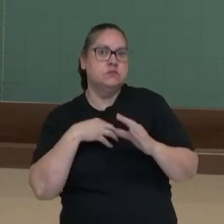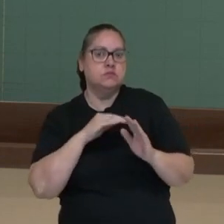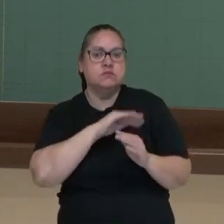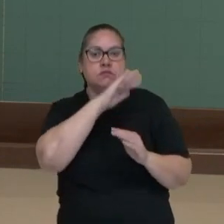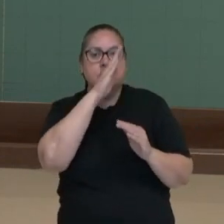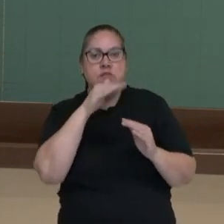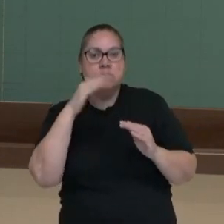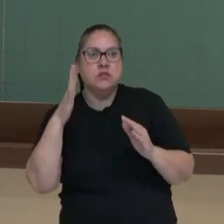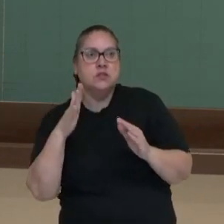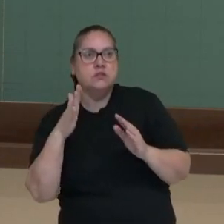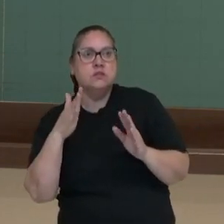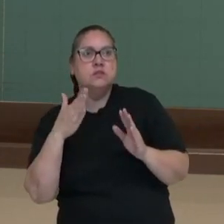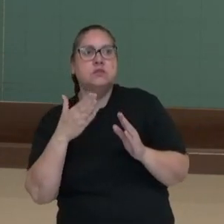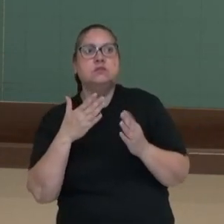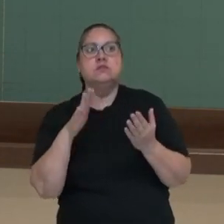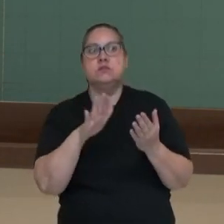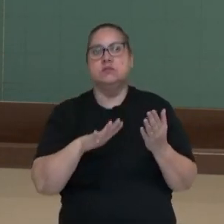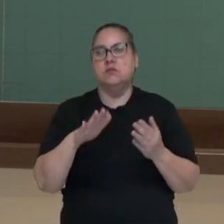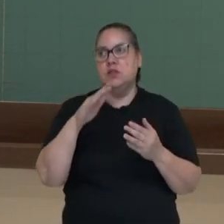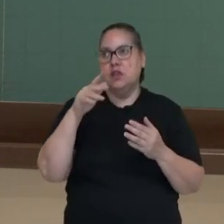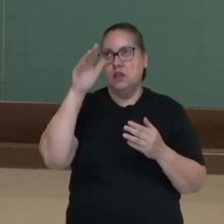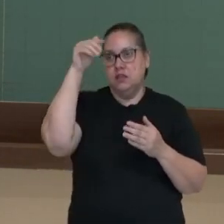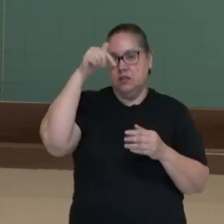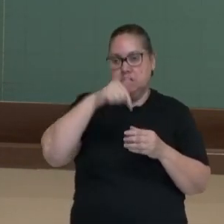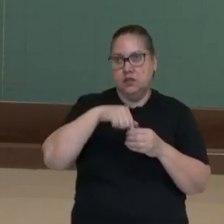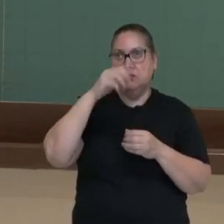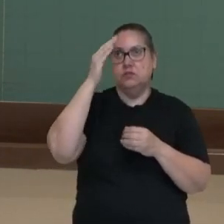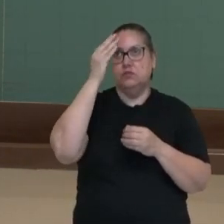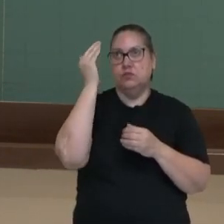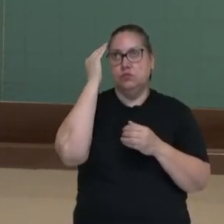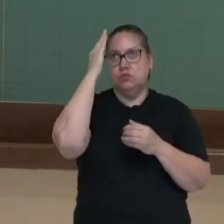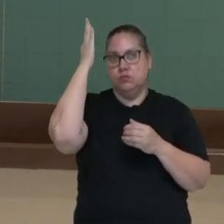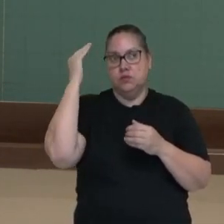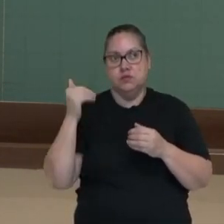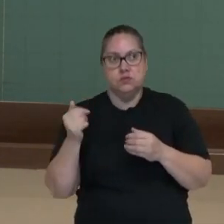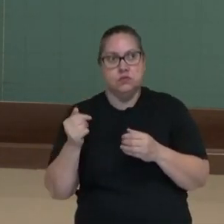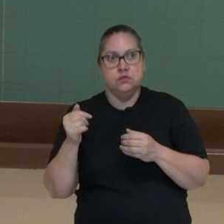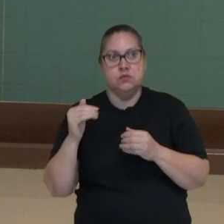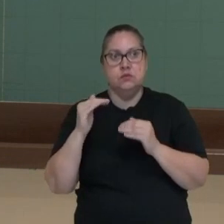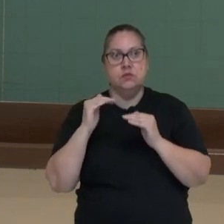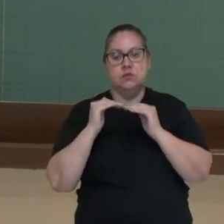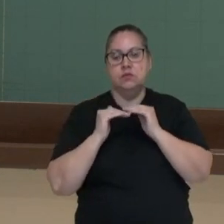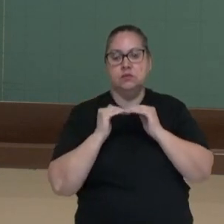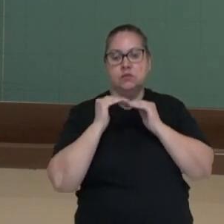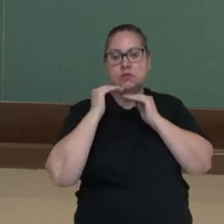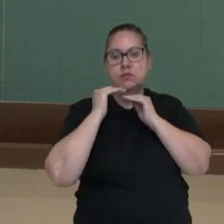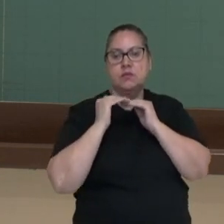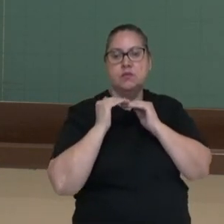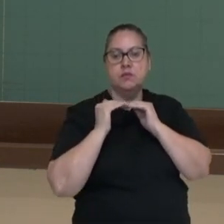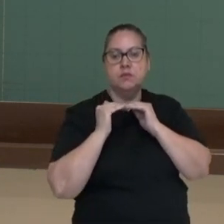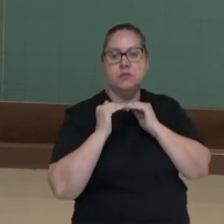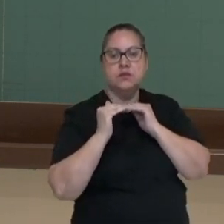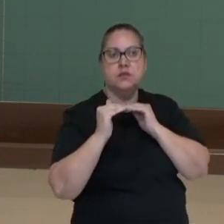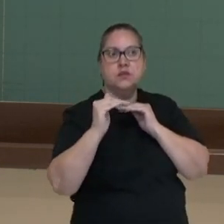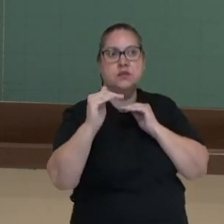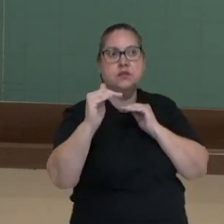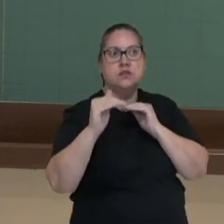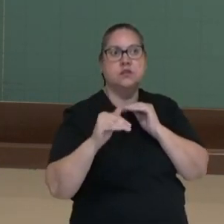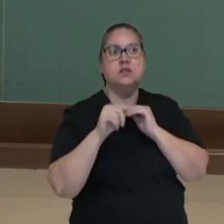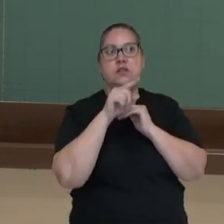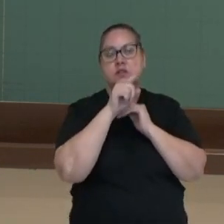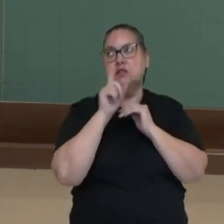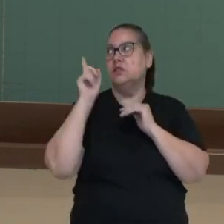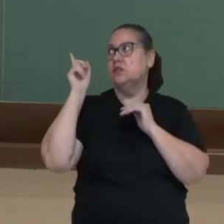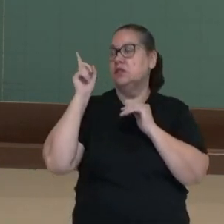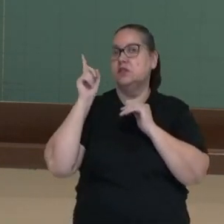E entre as formas do relevo brasileiro, nós vamos ter as planícies, que temos aqui como exemplo a planície litorânea, então